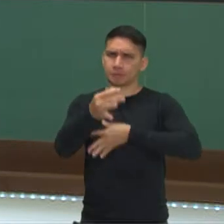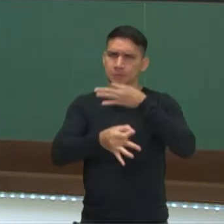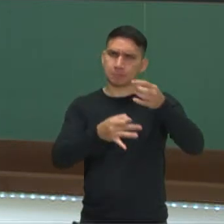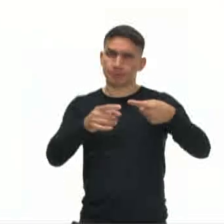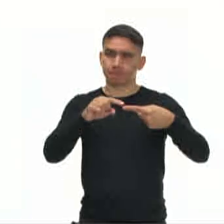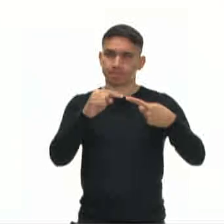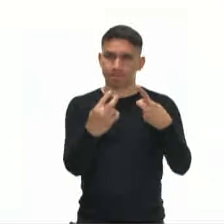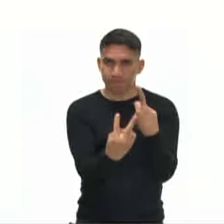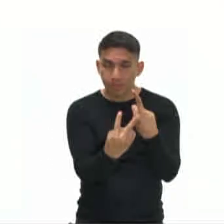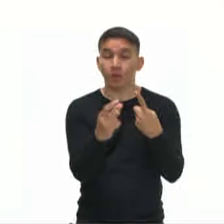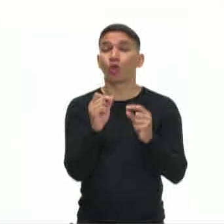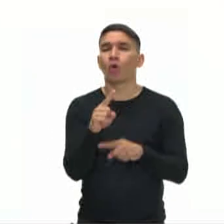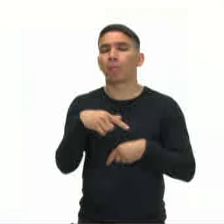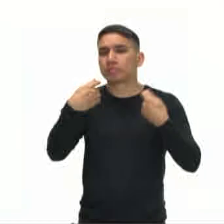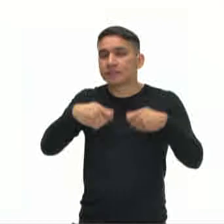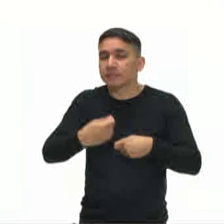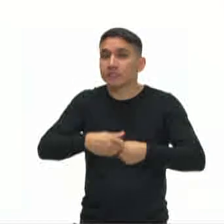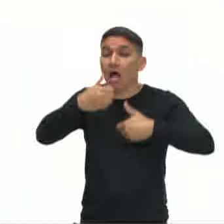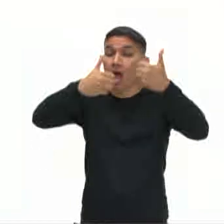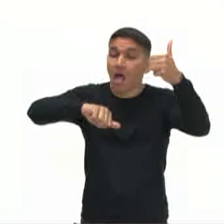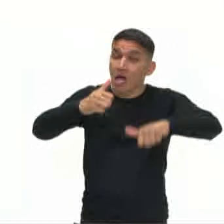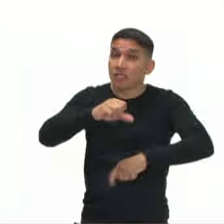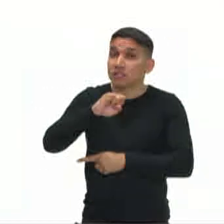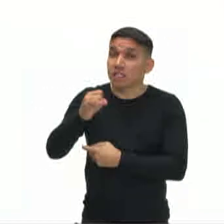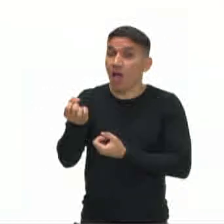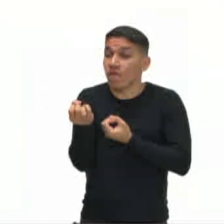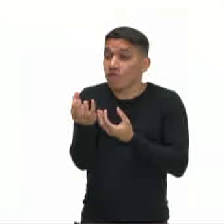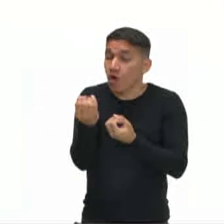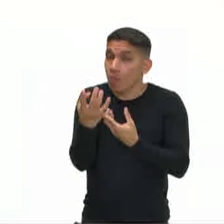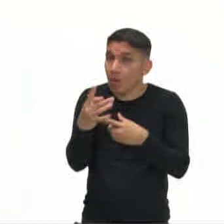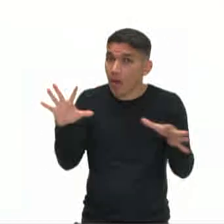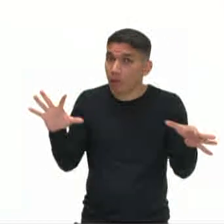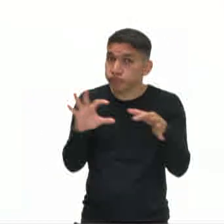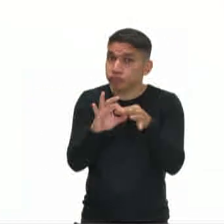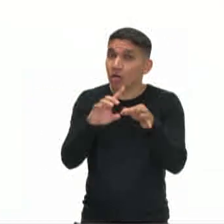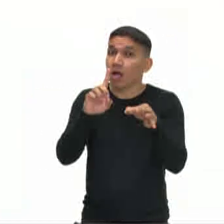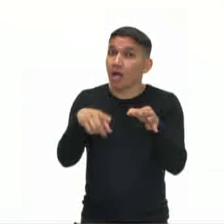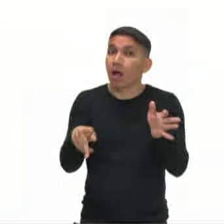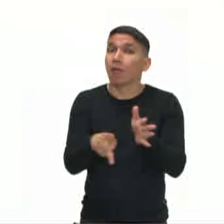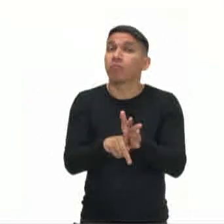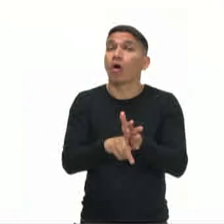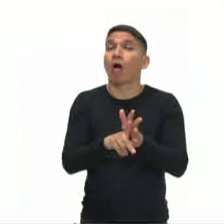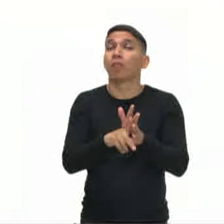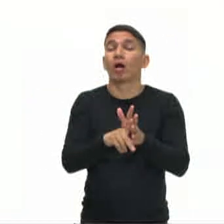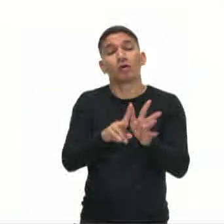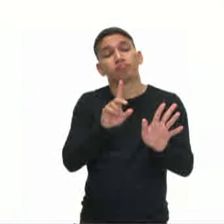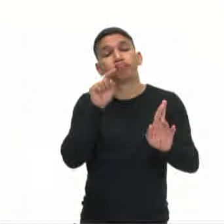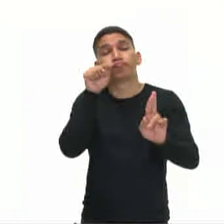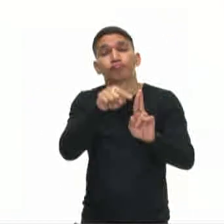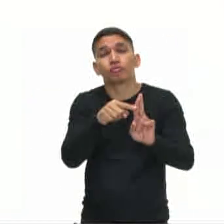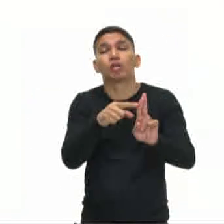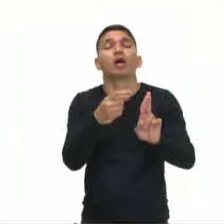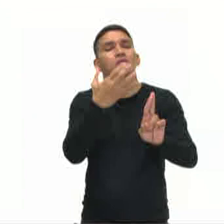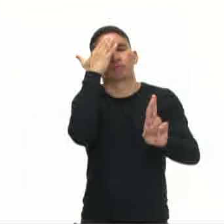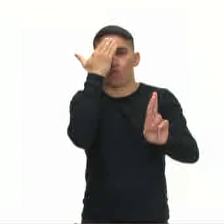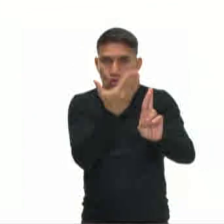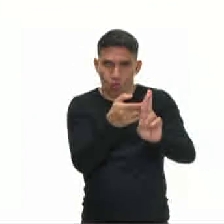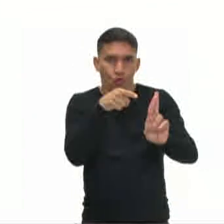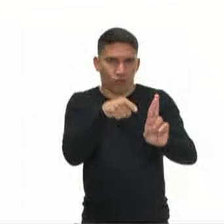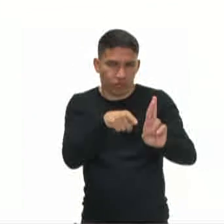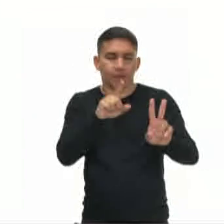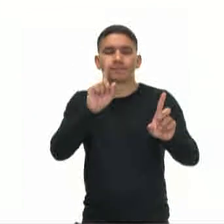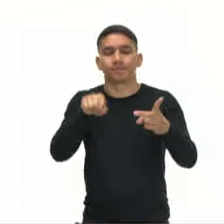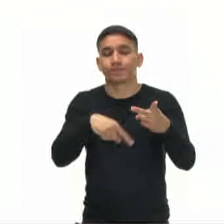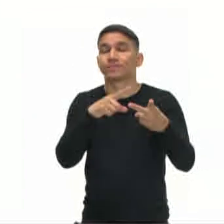É preciso verificar se a informação vinculada é de uma fonte confiável. É importante